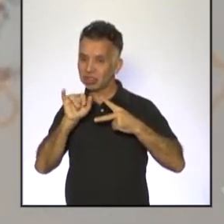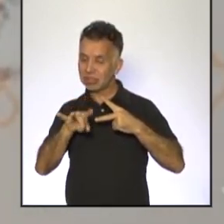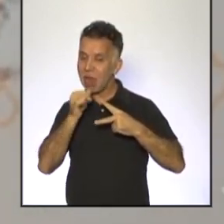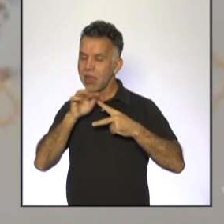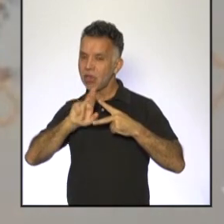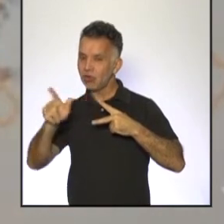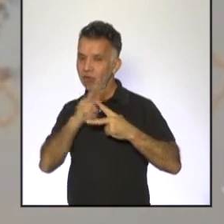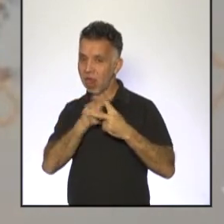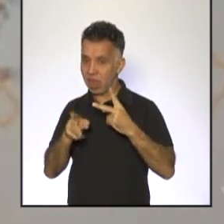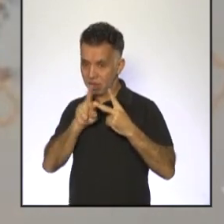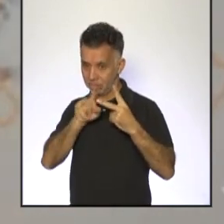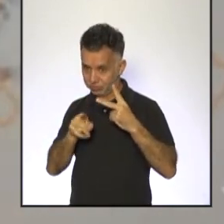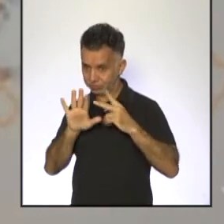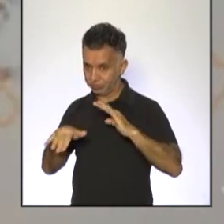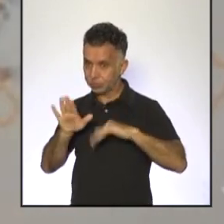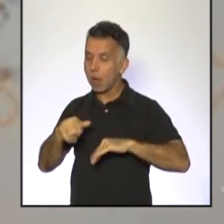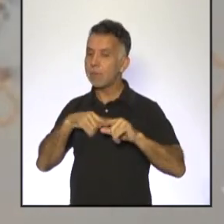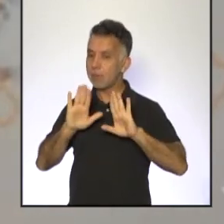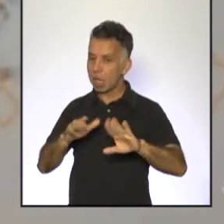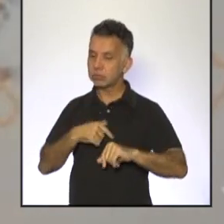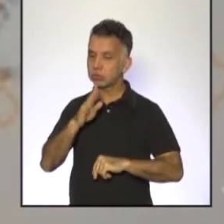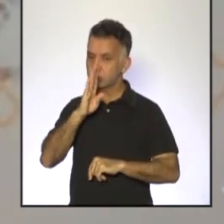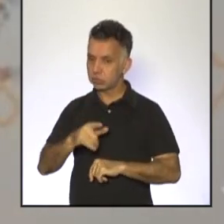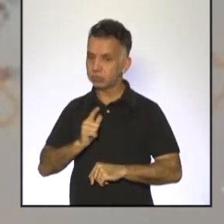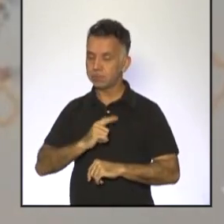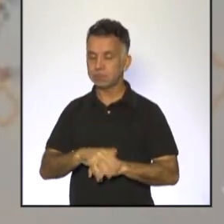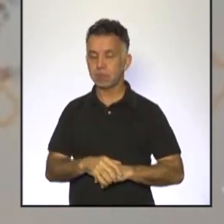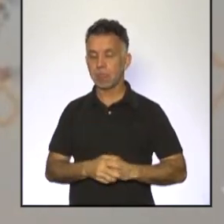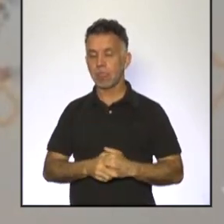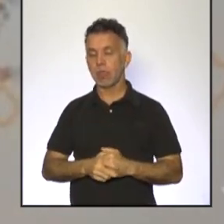Beleza? E aí, vamos ver se tem mais dúvida.